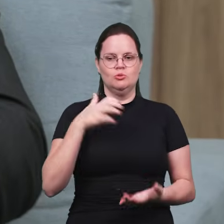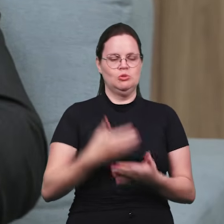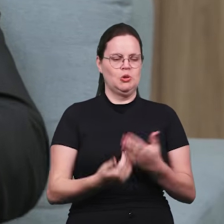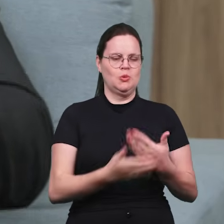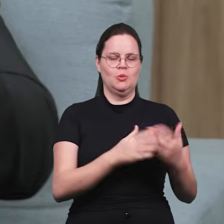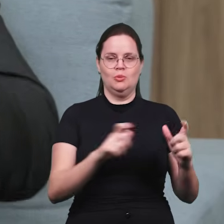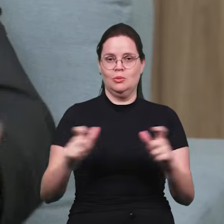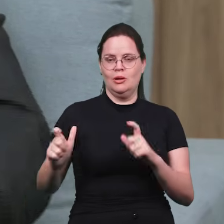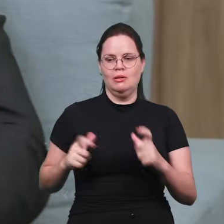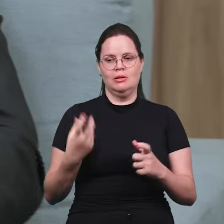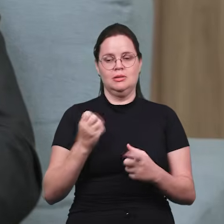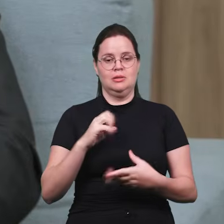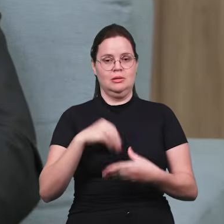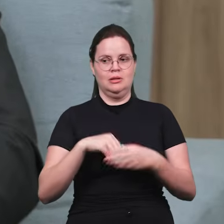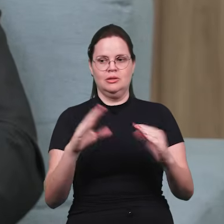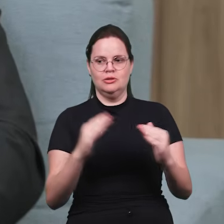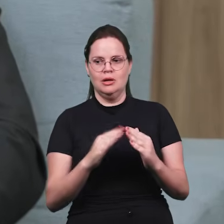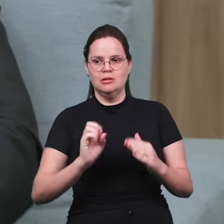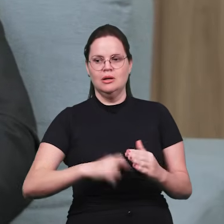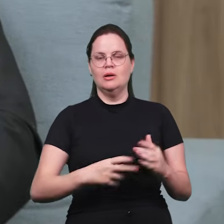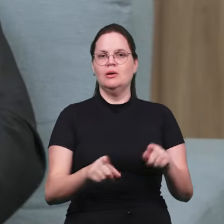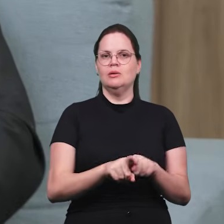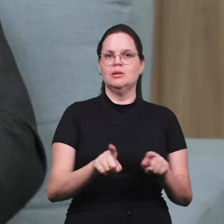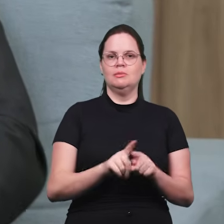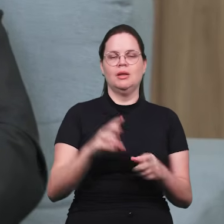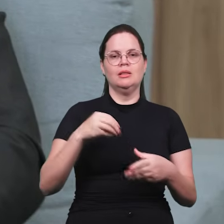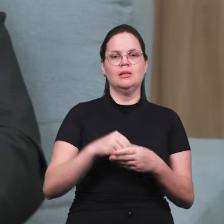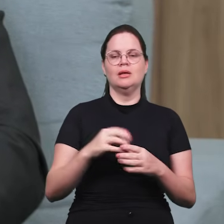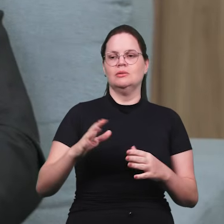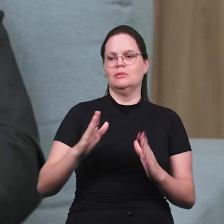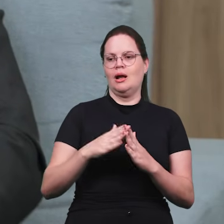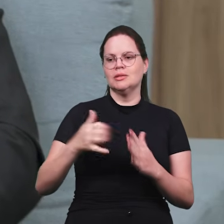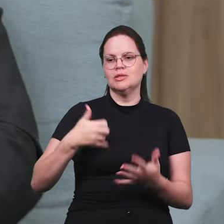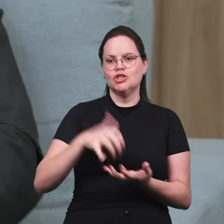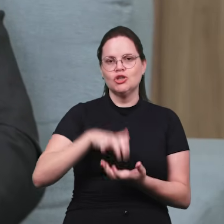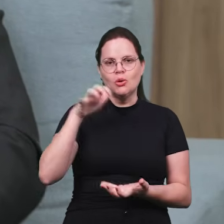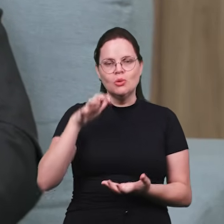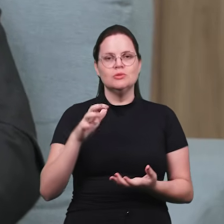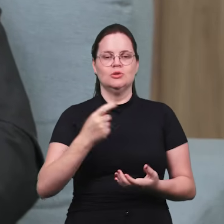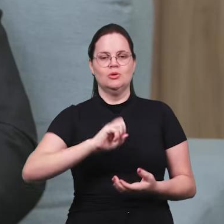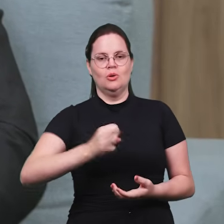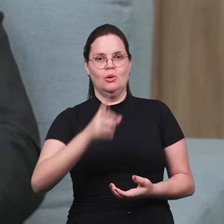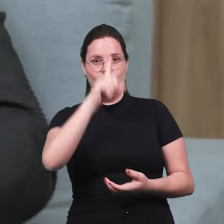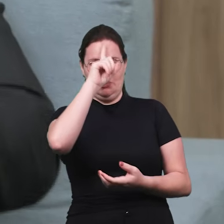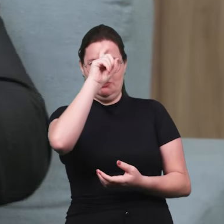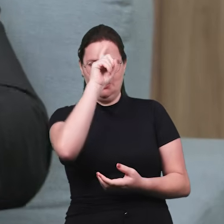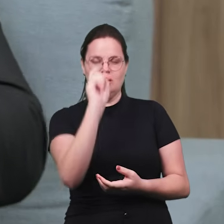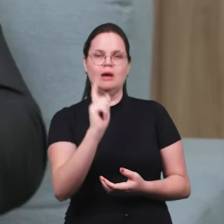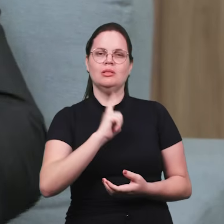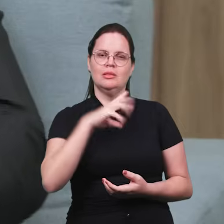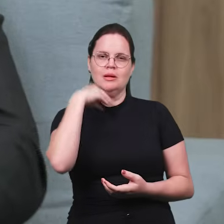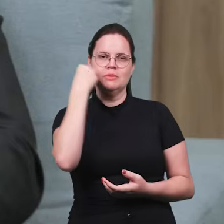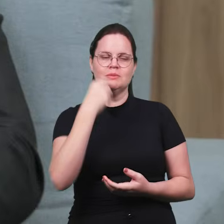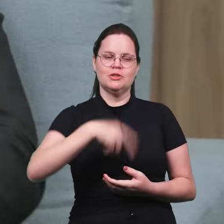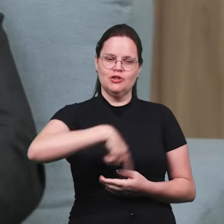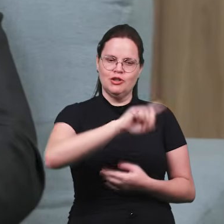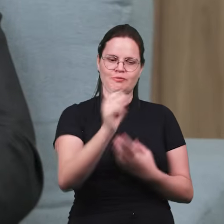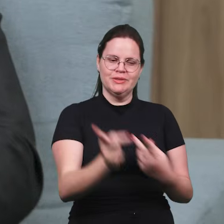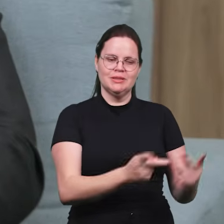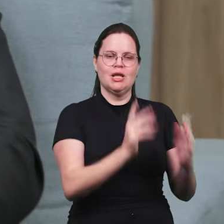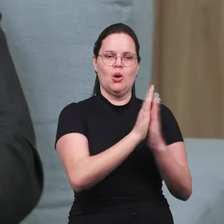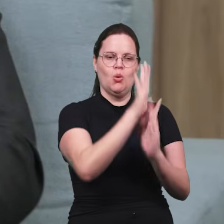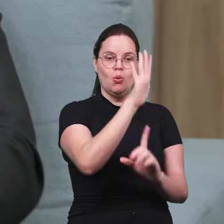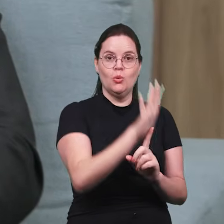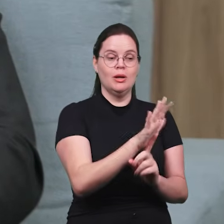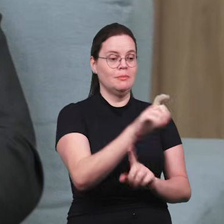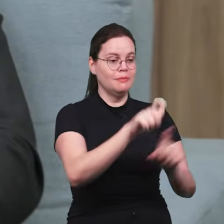quer que eles estejam, nos seus lares ou também numa casa de repouso, num hospital. E vivemos muitas experiências assim, de ir lá orar com eles, né? Pessoas